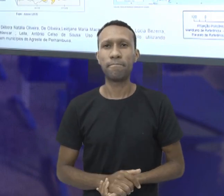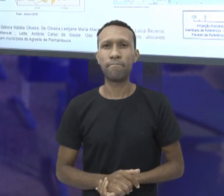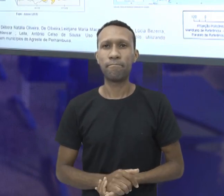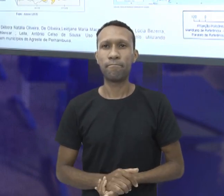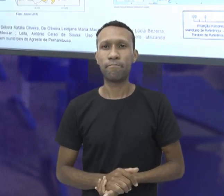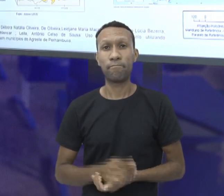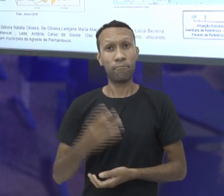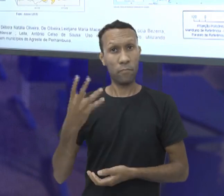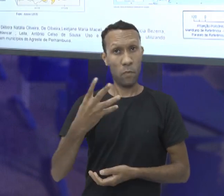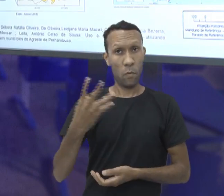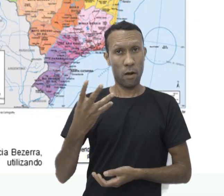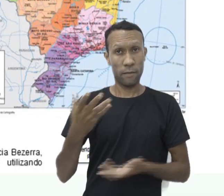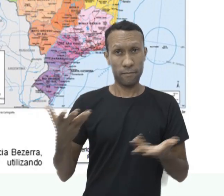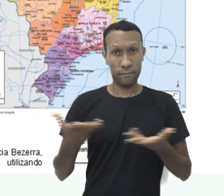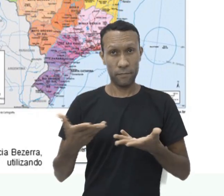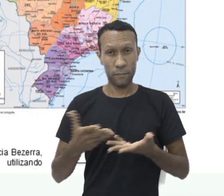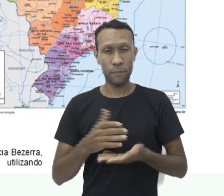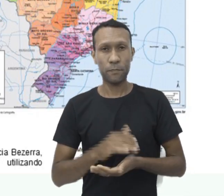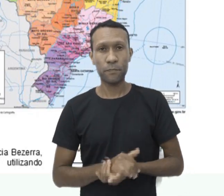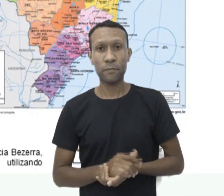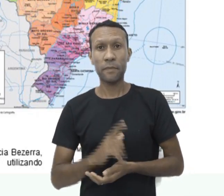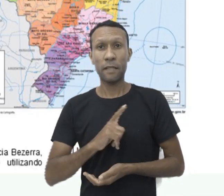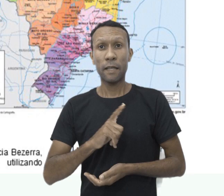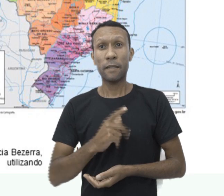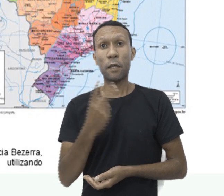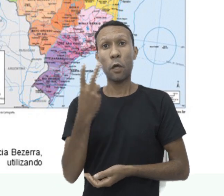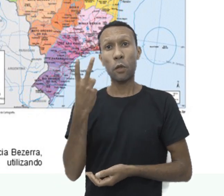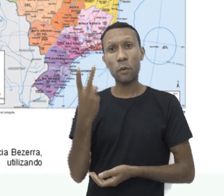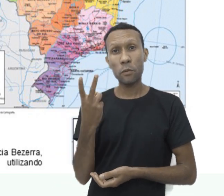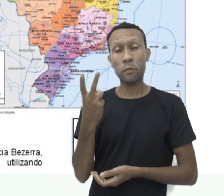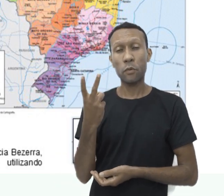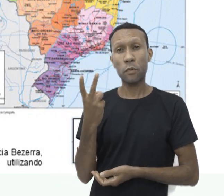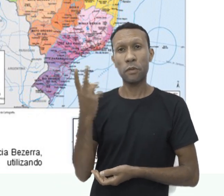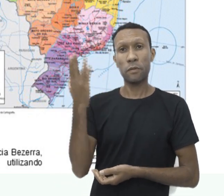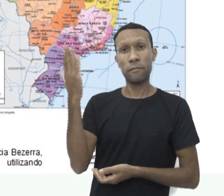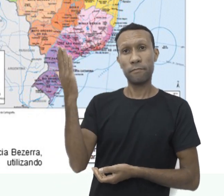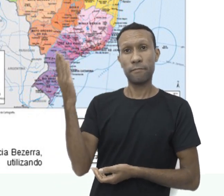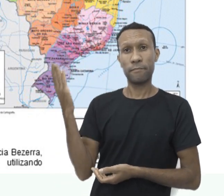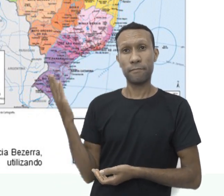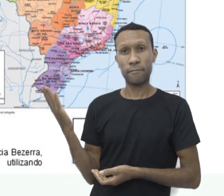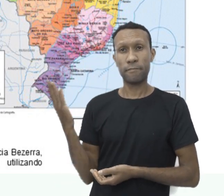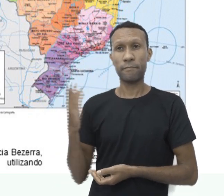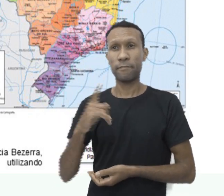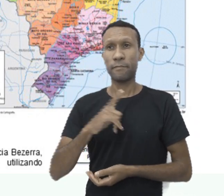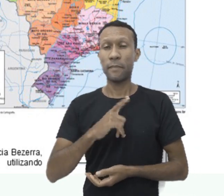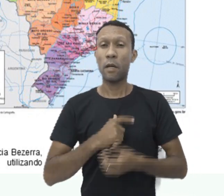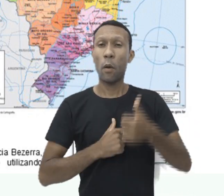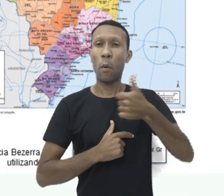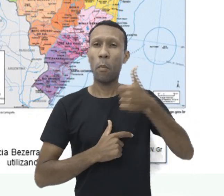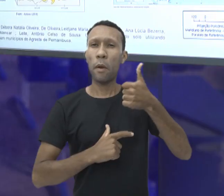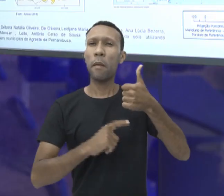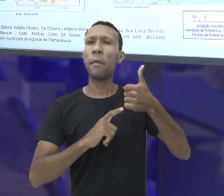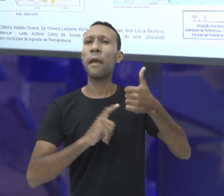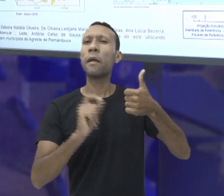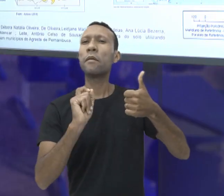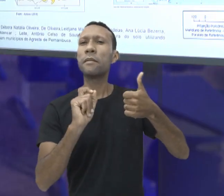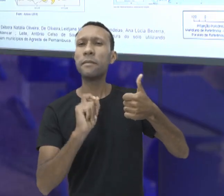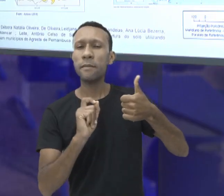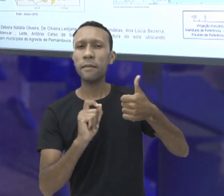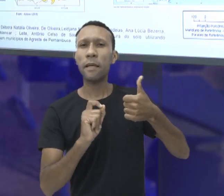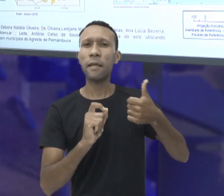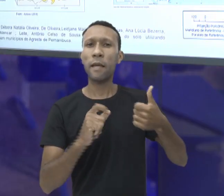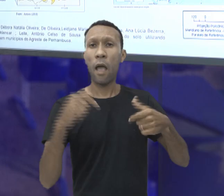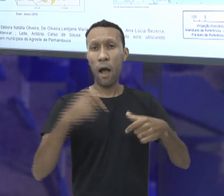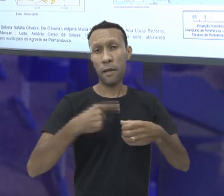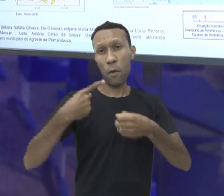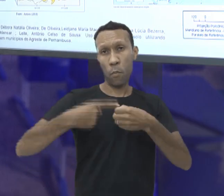Quarto passo. Vejamos aqui dois tipos de mapas. Esse mapa temos o primeiro mapa aqui do nosso